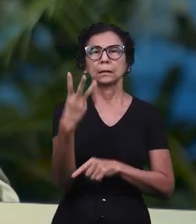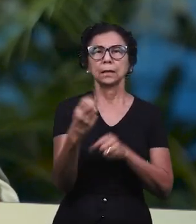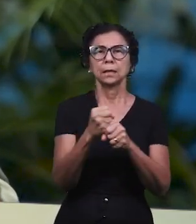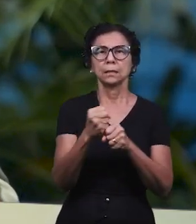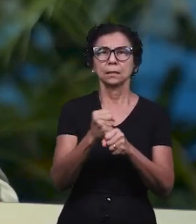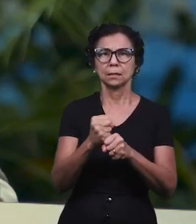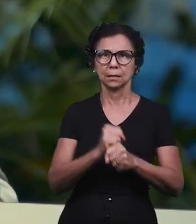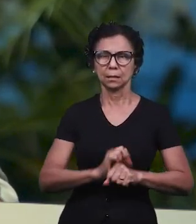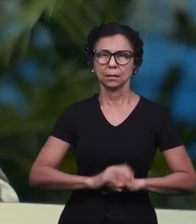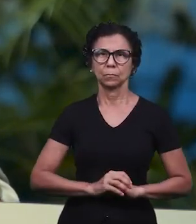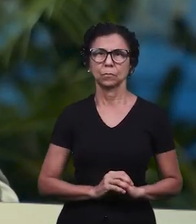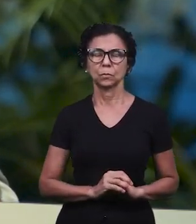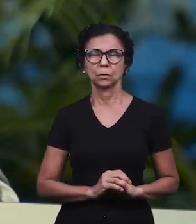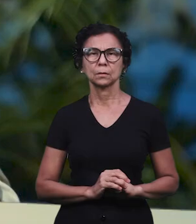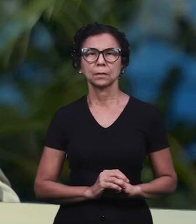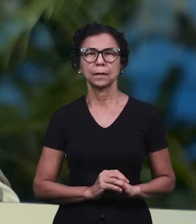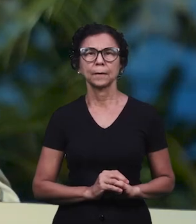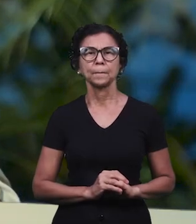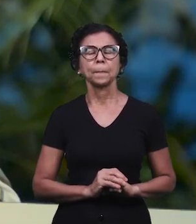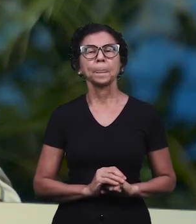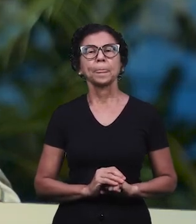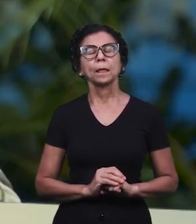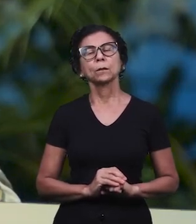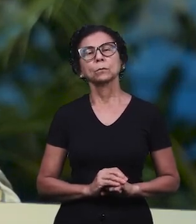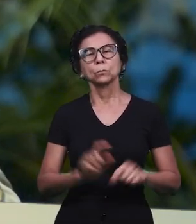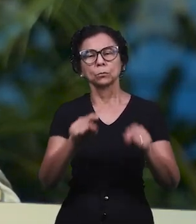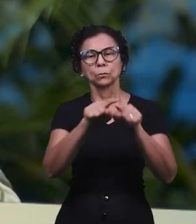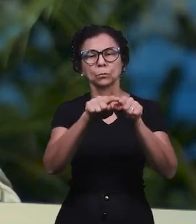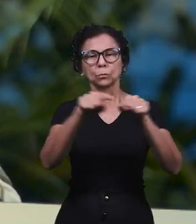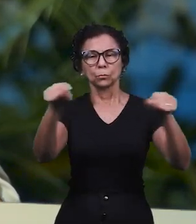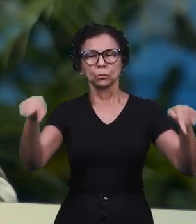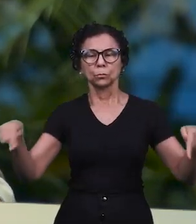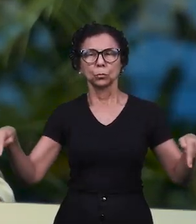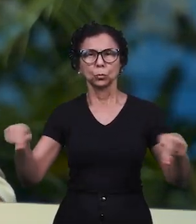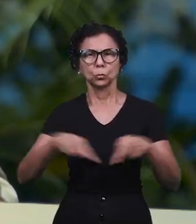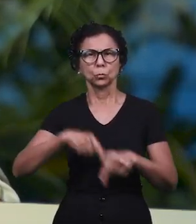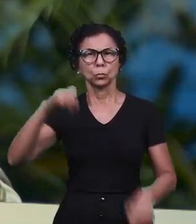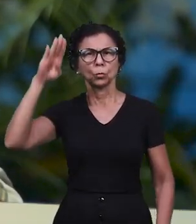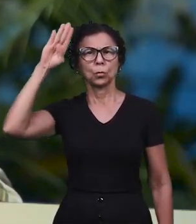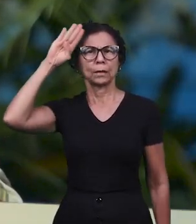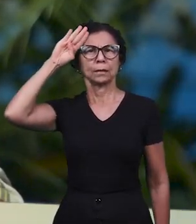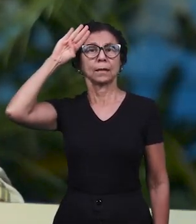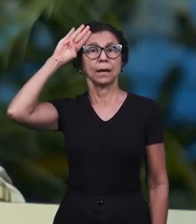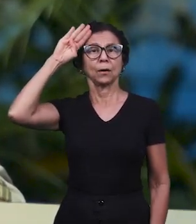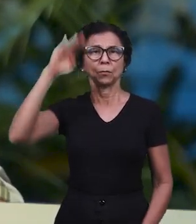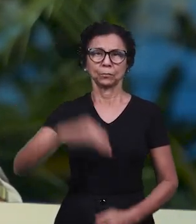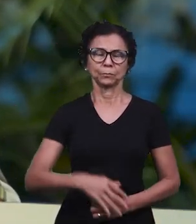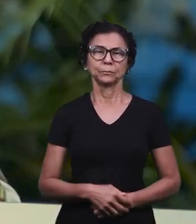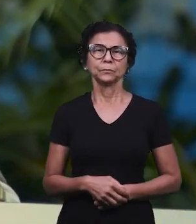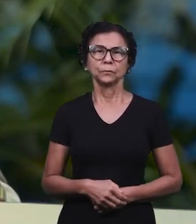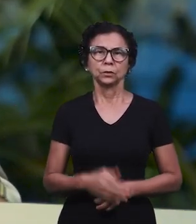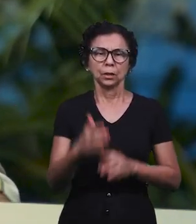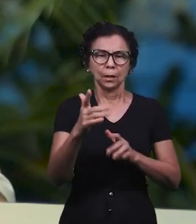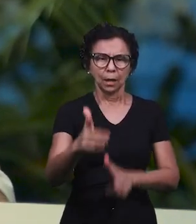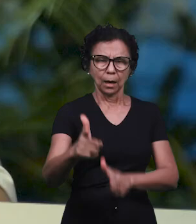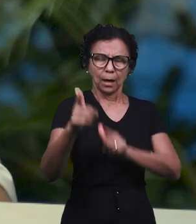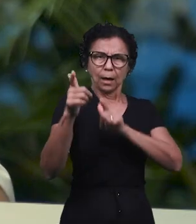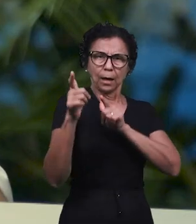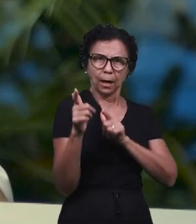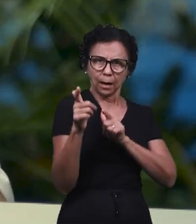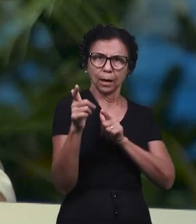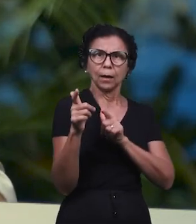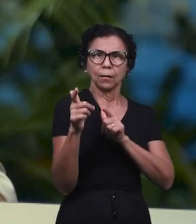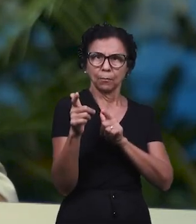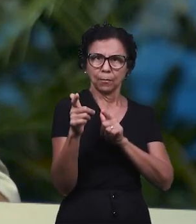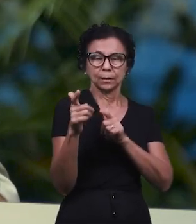Arsenal de Guerra do Rio. E esse quartel, ele é responsável pela produção dos morteiros. Então lá, do outro lado da